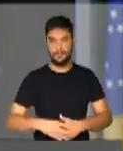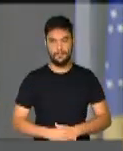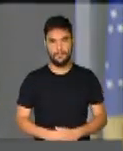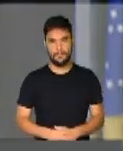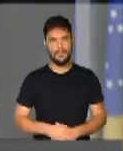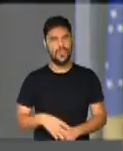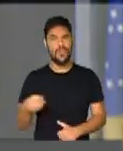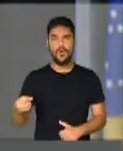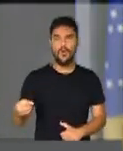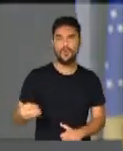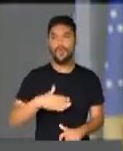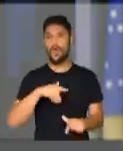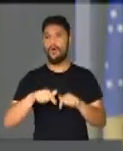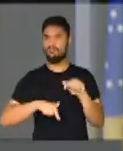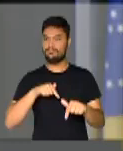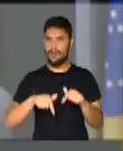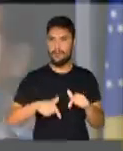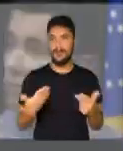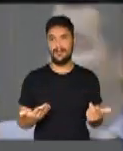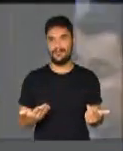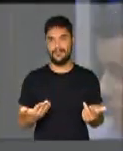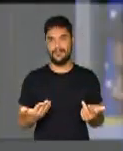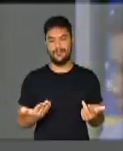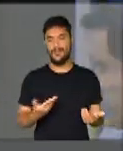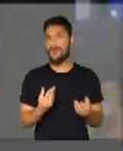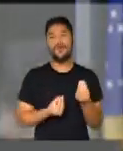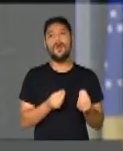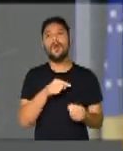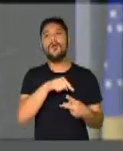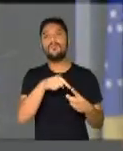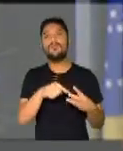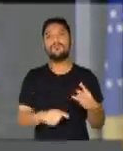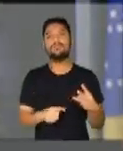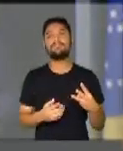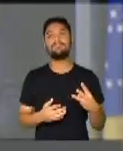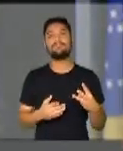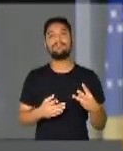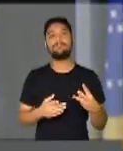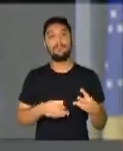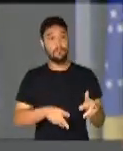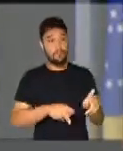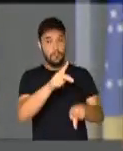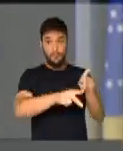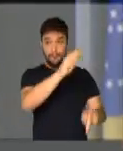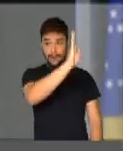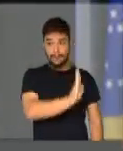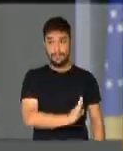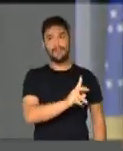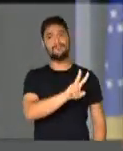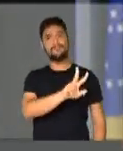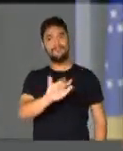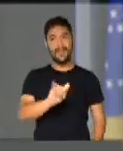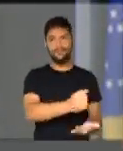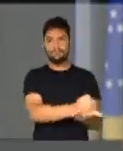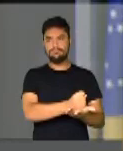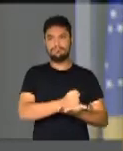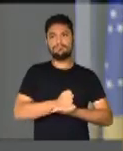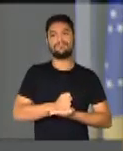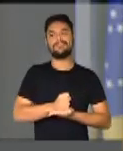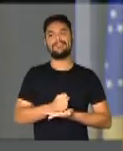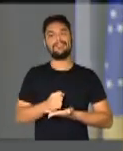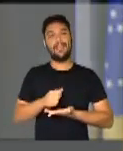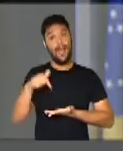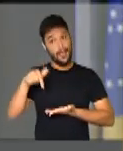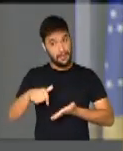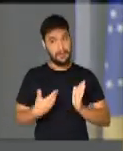com novas práticas, utilizando todo o profundo sentimento do povo brasileiro, para que a gente